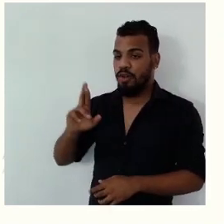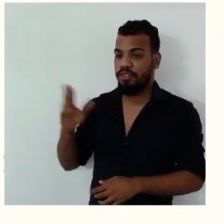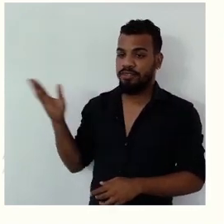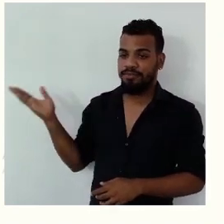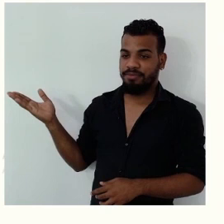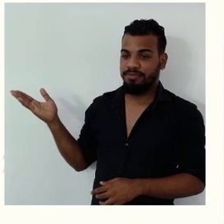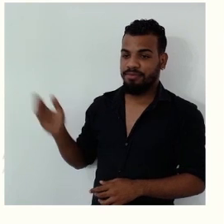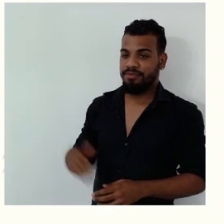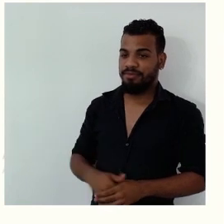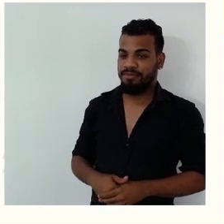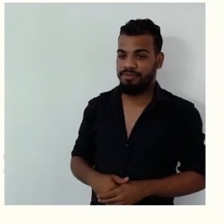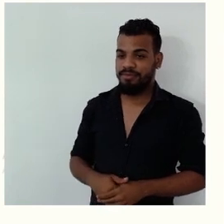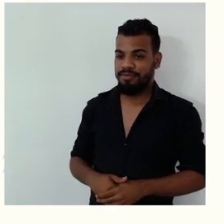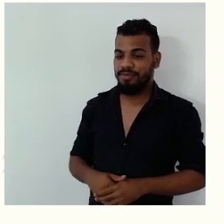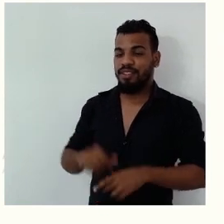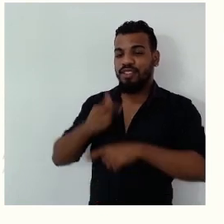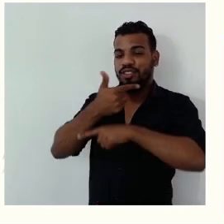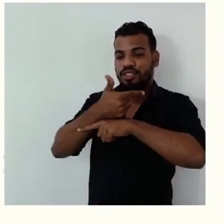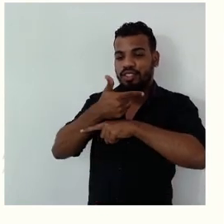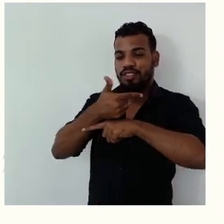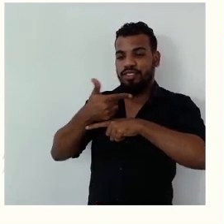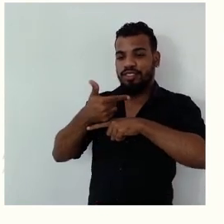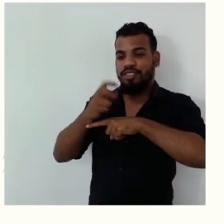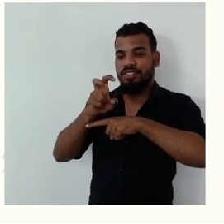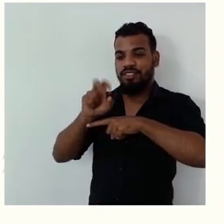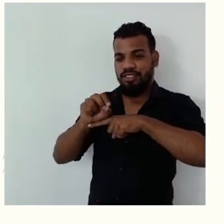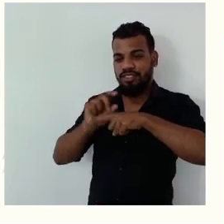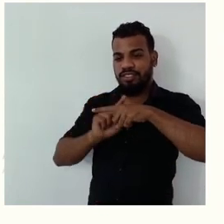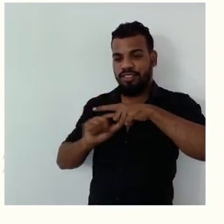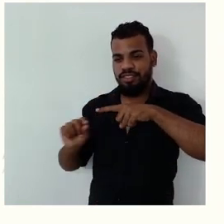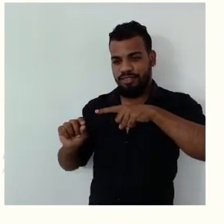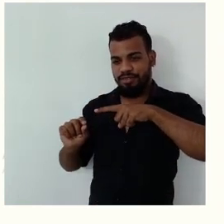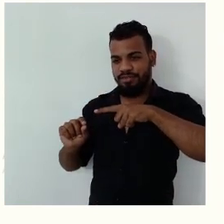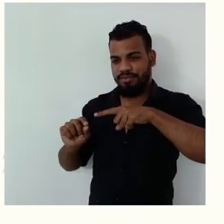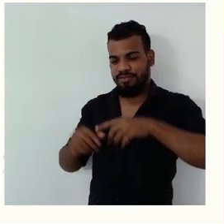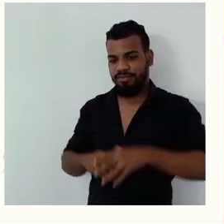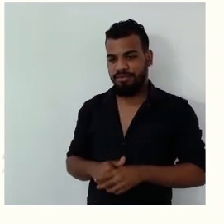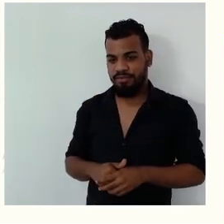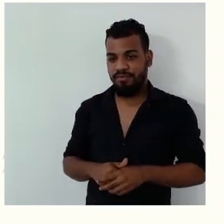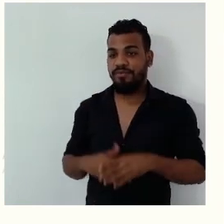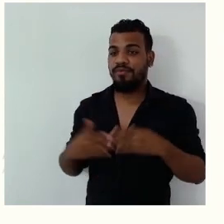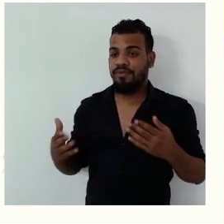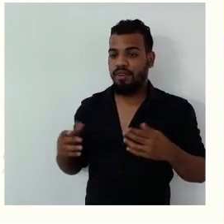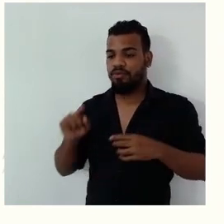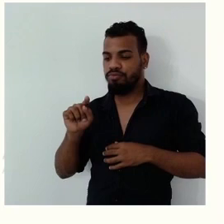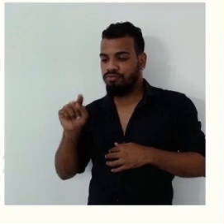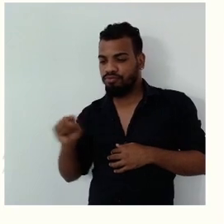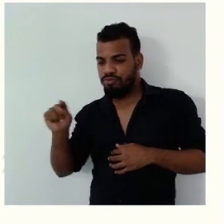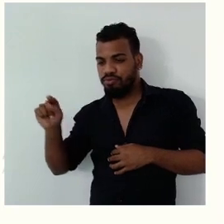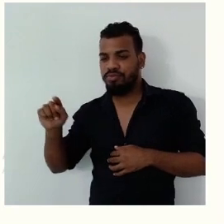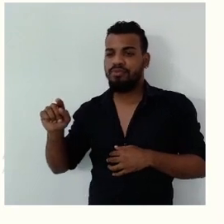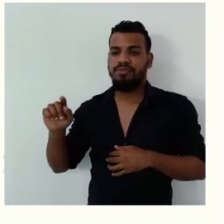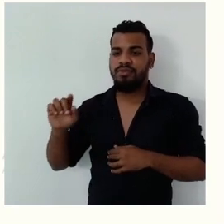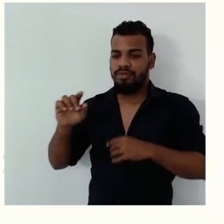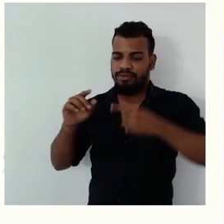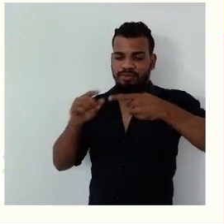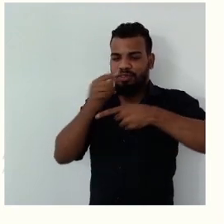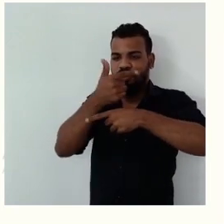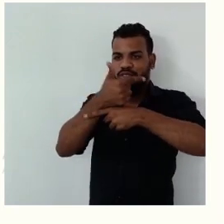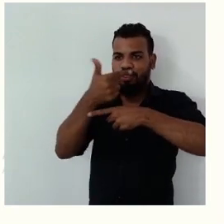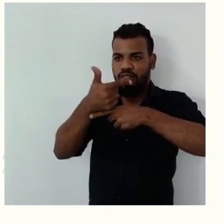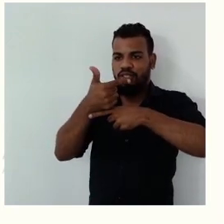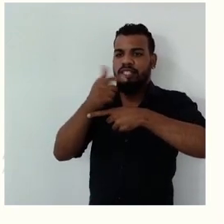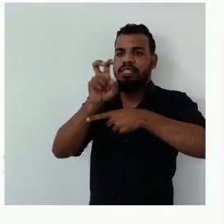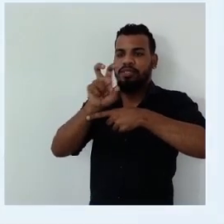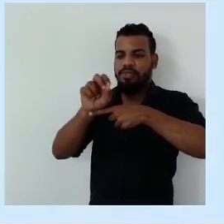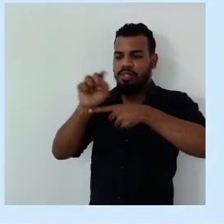2.250 dividido por 100. É só andar duas casas para a esquerda e vai ficar R$22,50. Então,